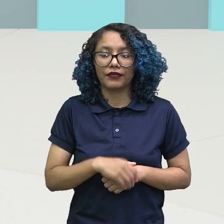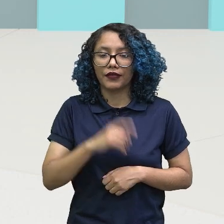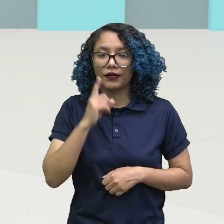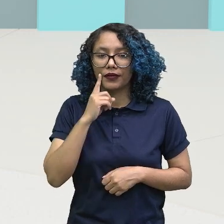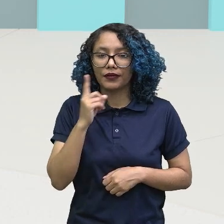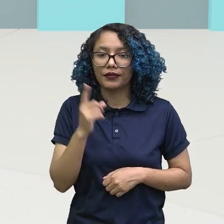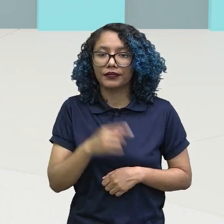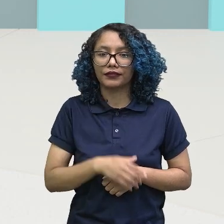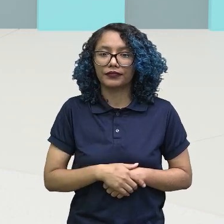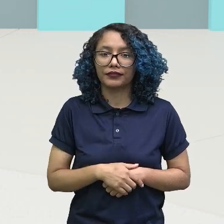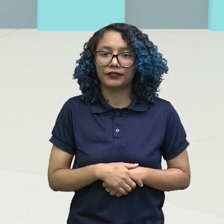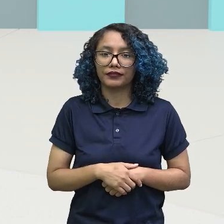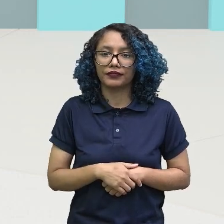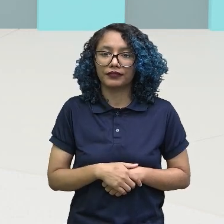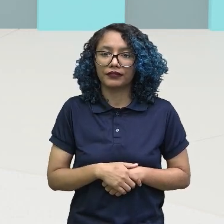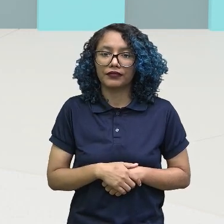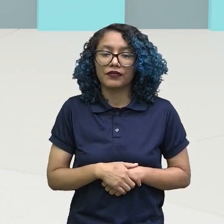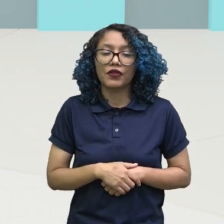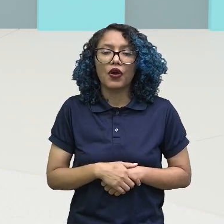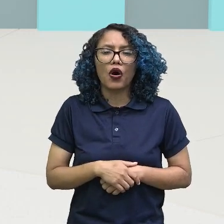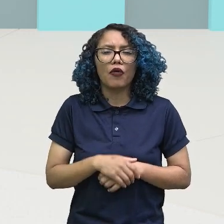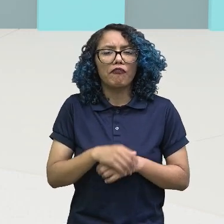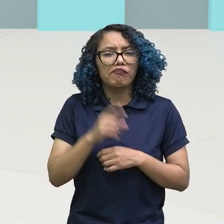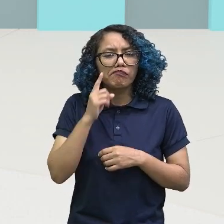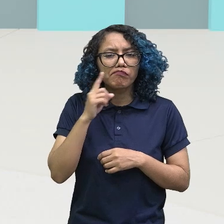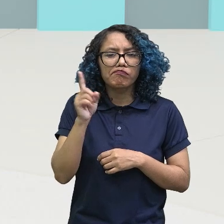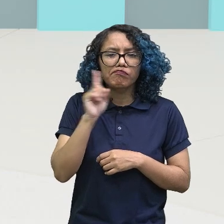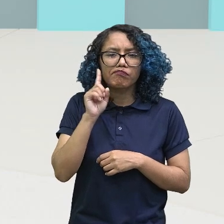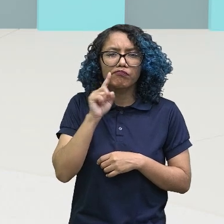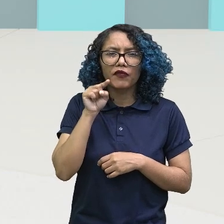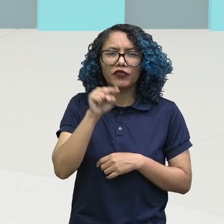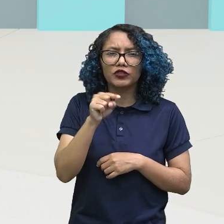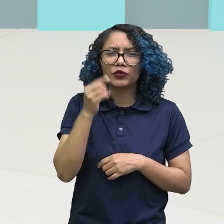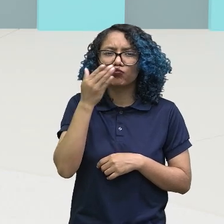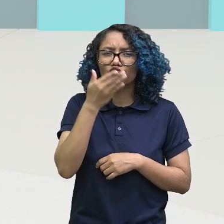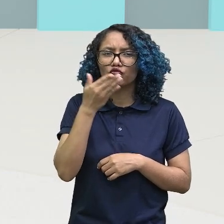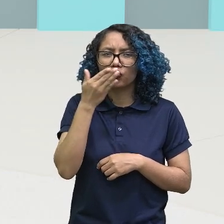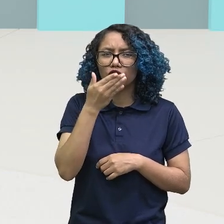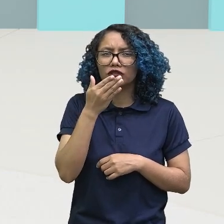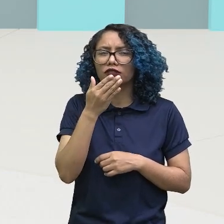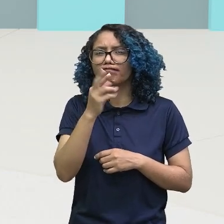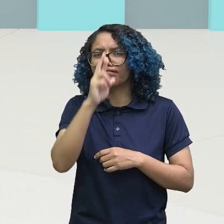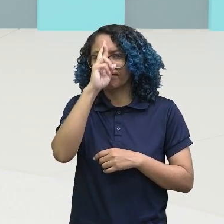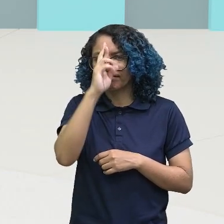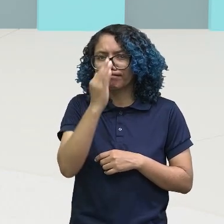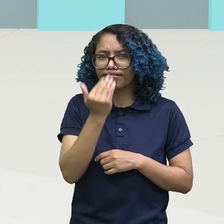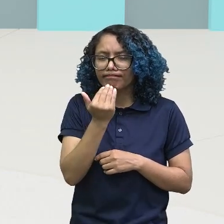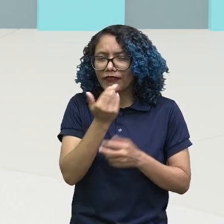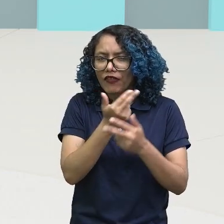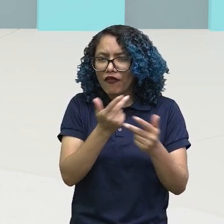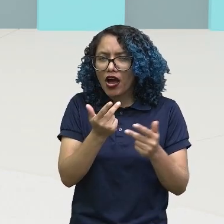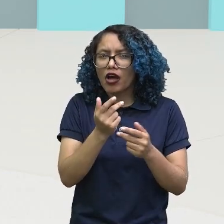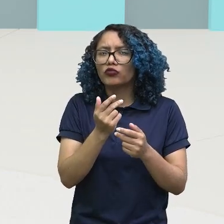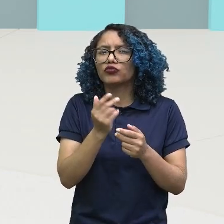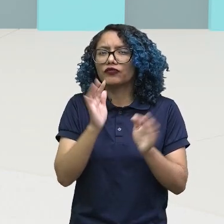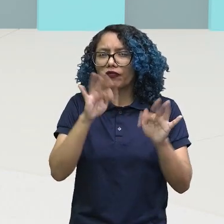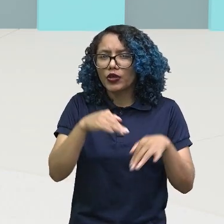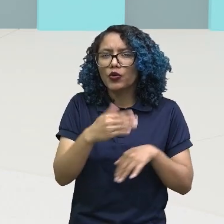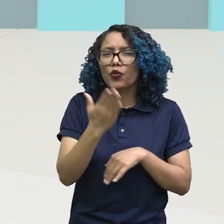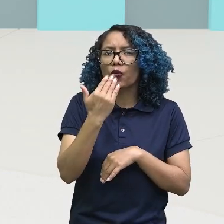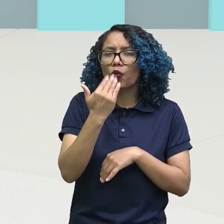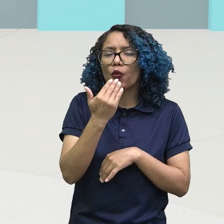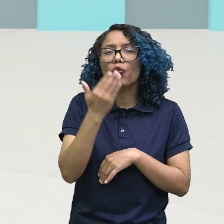temos agora. Observe aí, olha, todo dia você come doces após as refeições. Claro, né, nem todo mundo come, mas